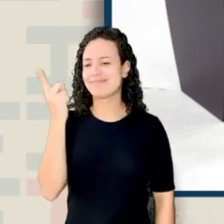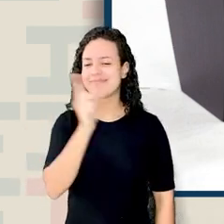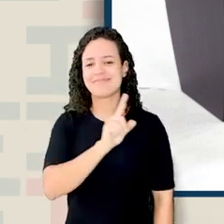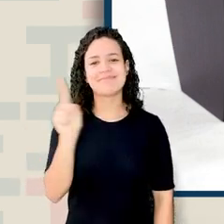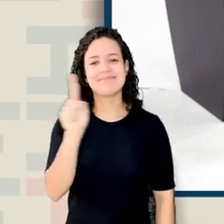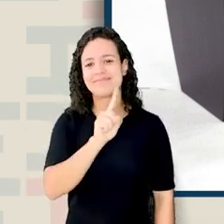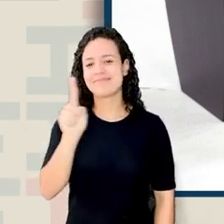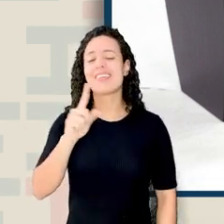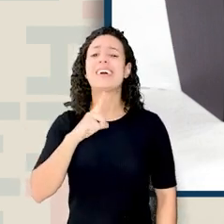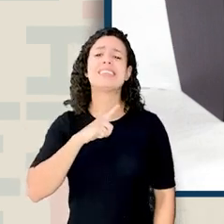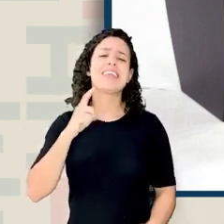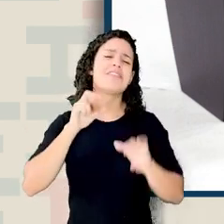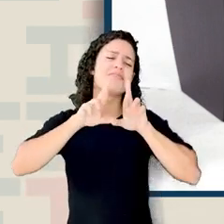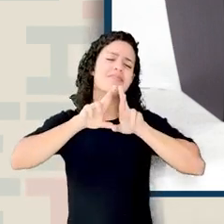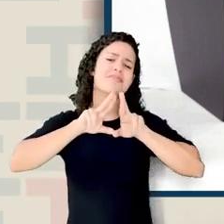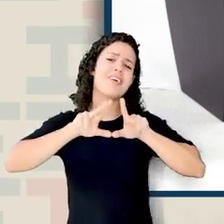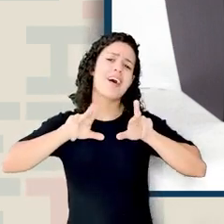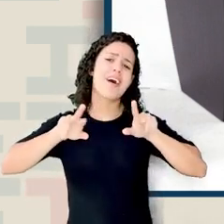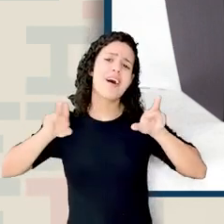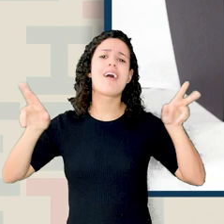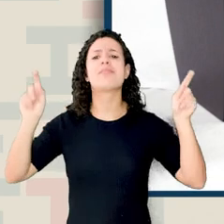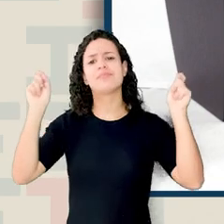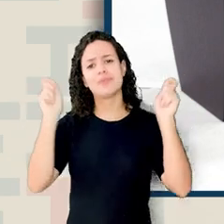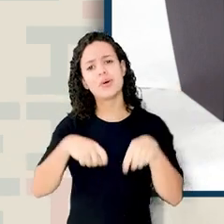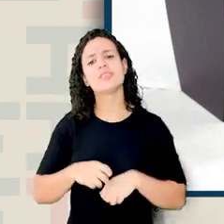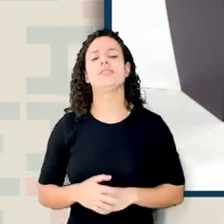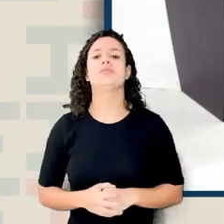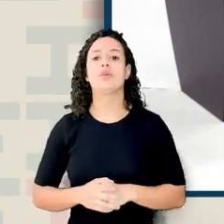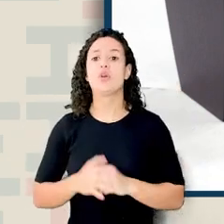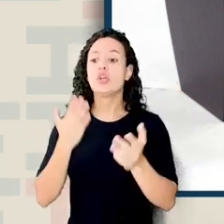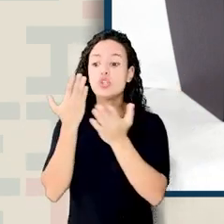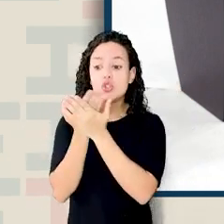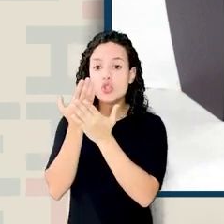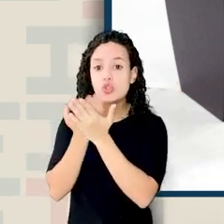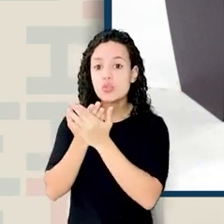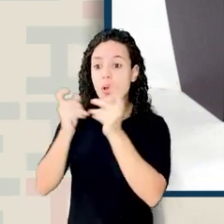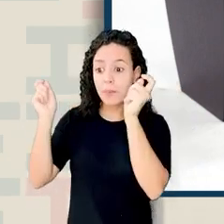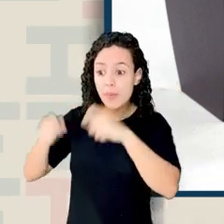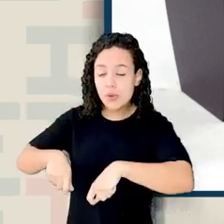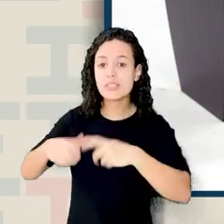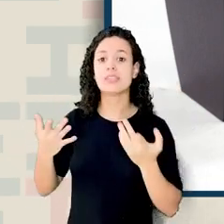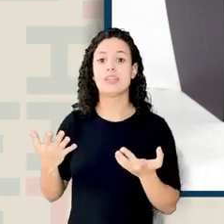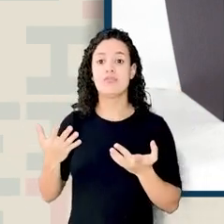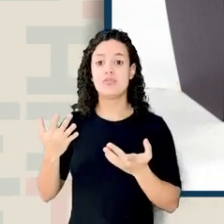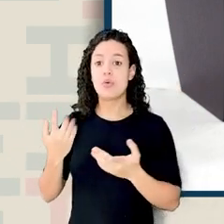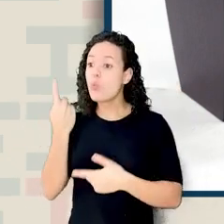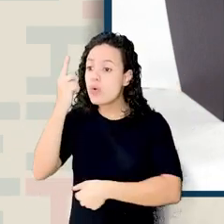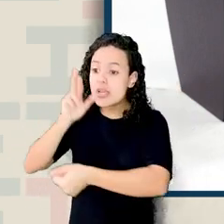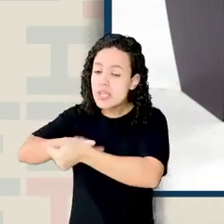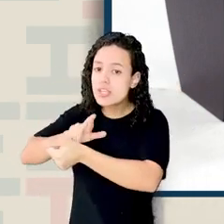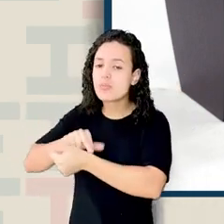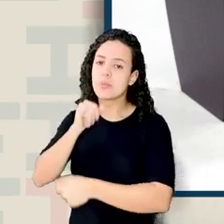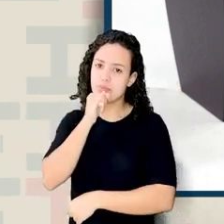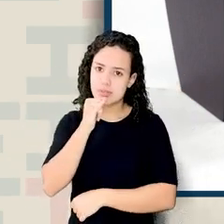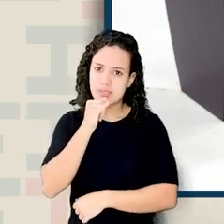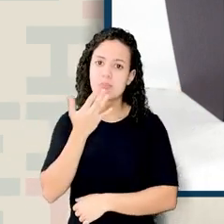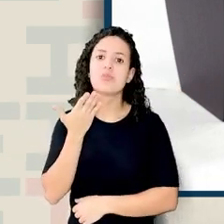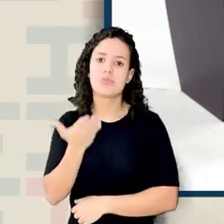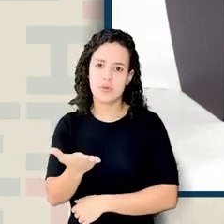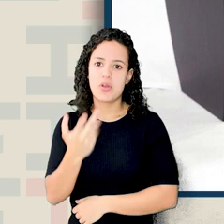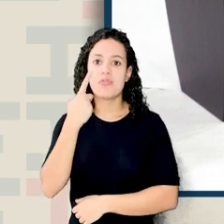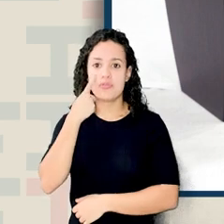contrário, nós temos várias possibilidades. E estudar a possibilidade de um ritmo, como por exemplo a gente